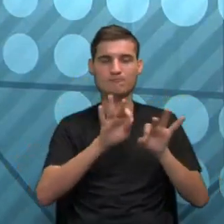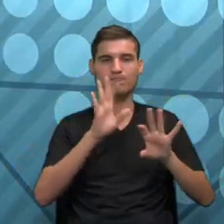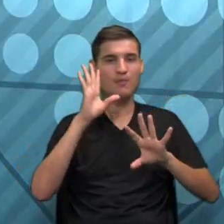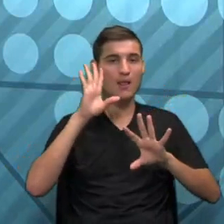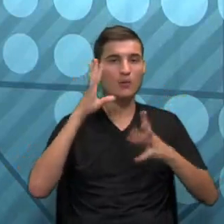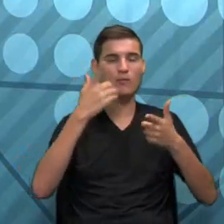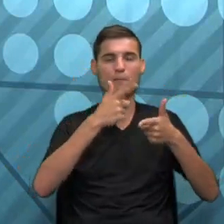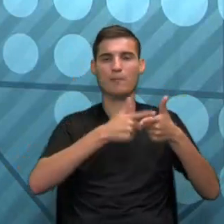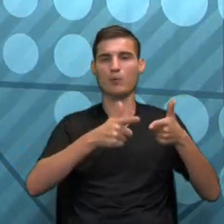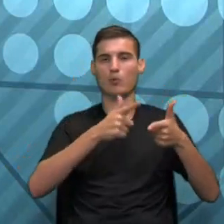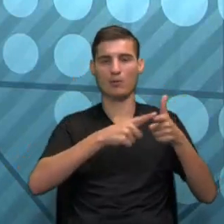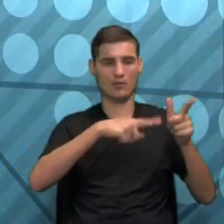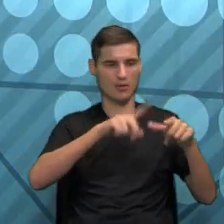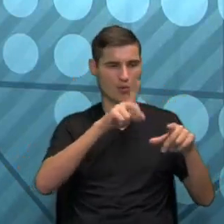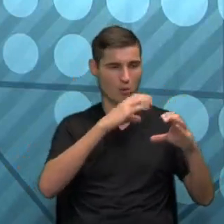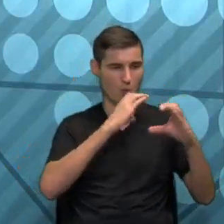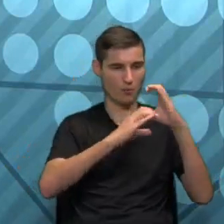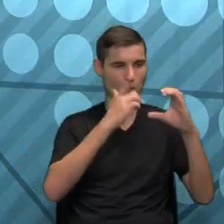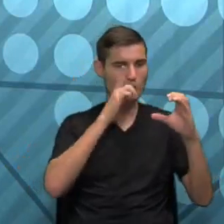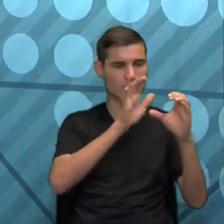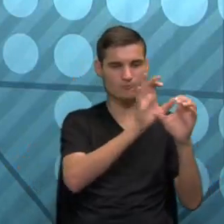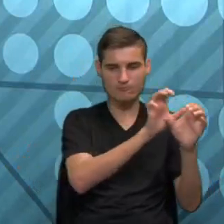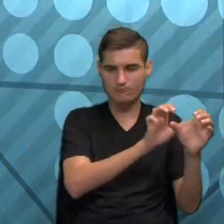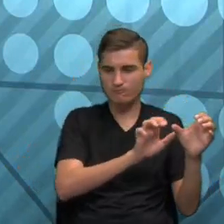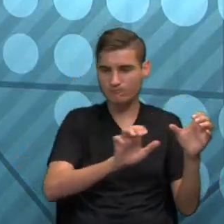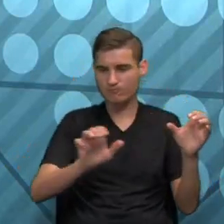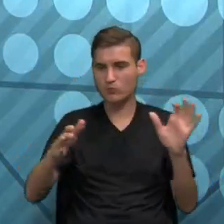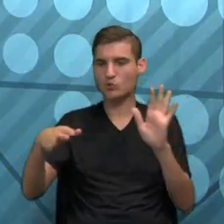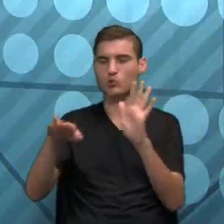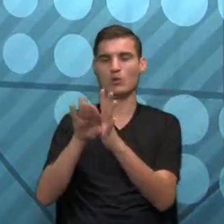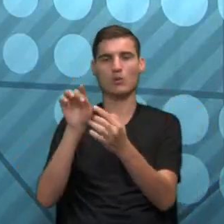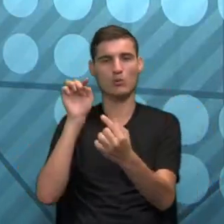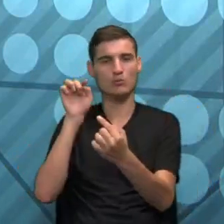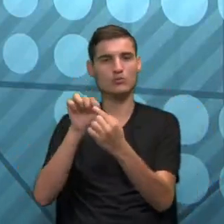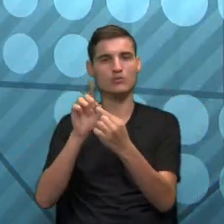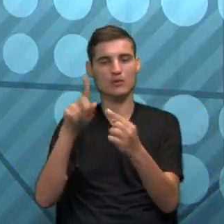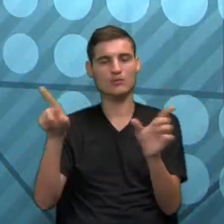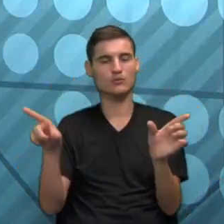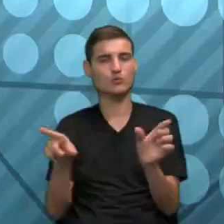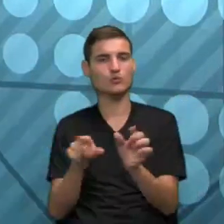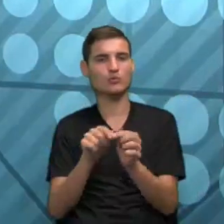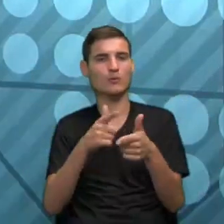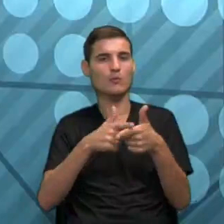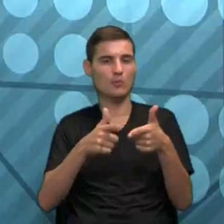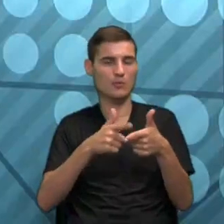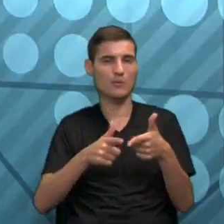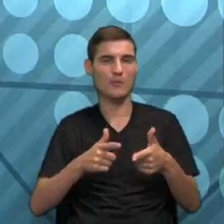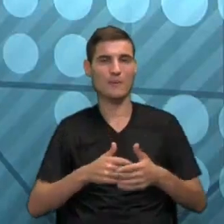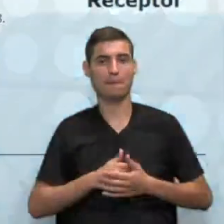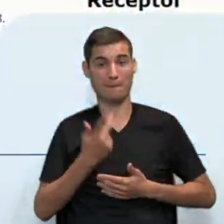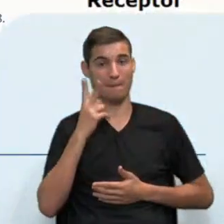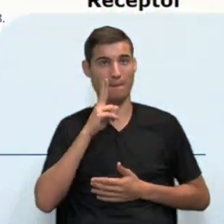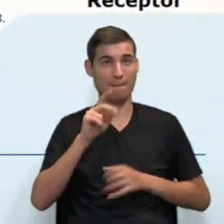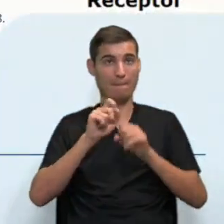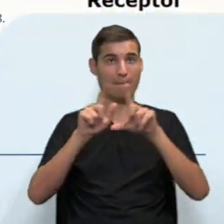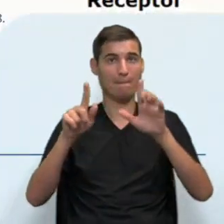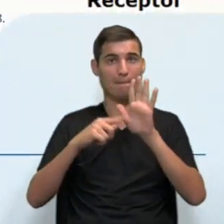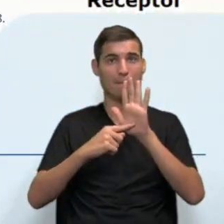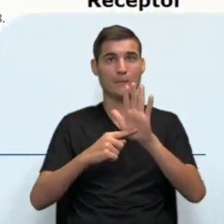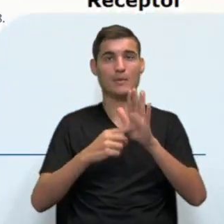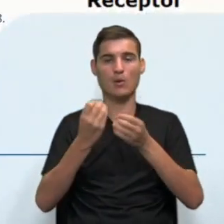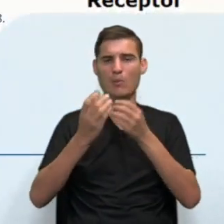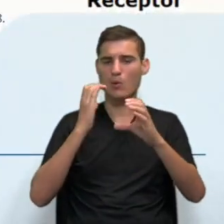trabalho, é conseguir fazer com que os efeitos do canal sejam diminuídos. Observando aqui no slide, então, esse canal